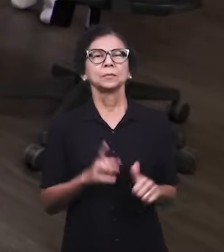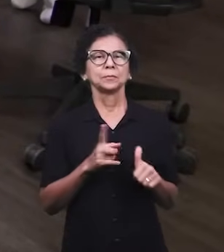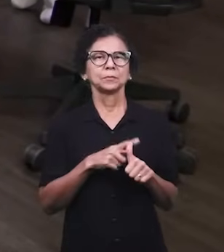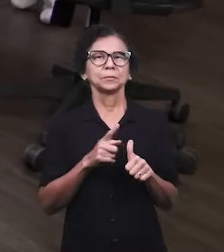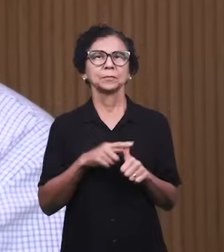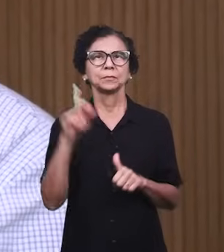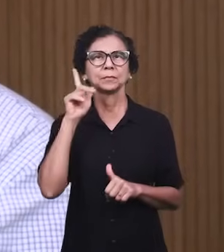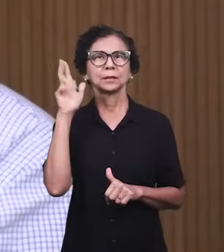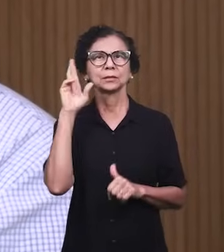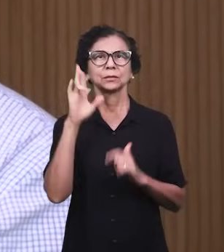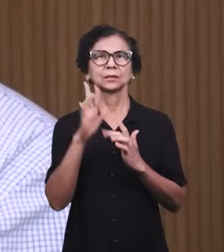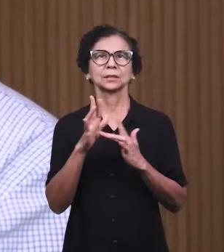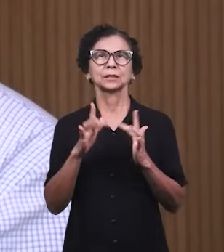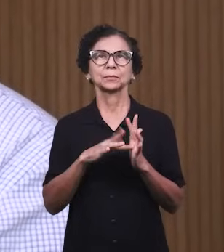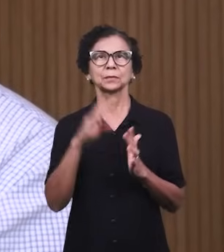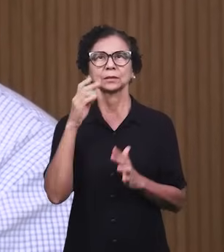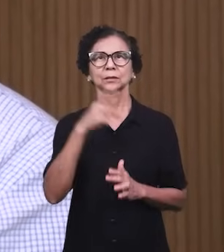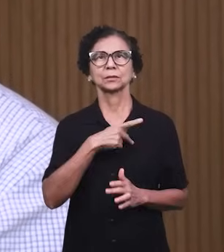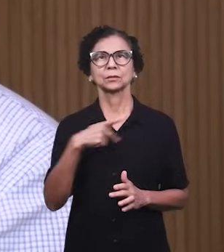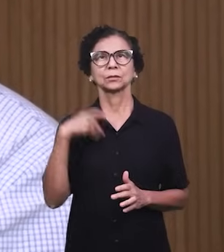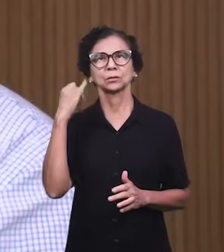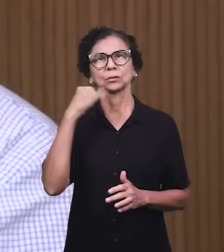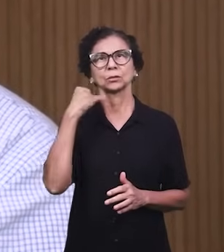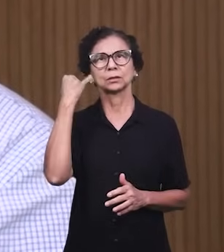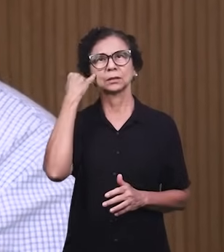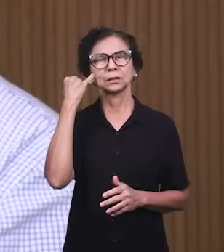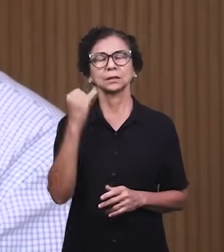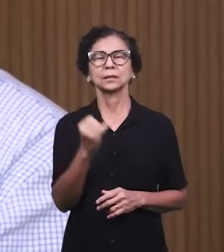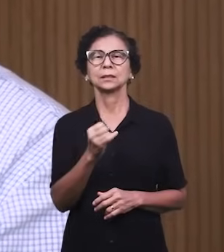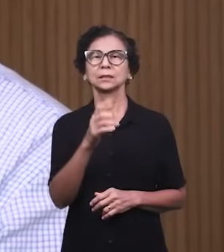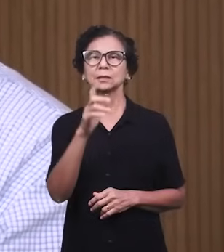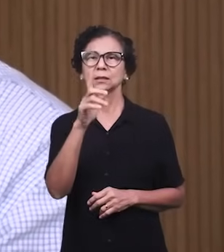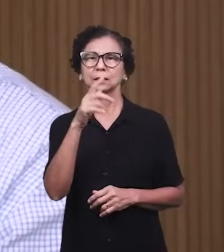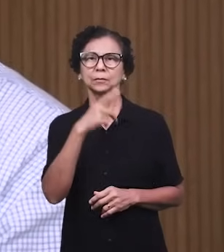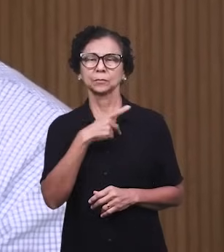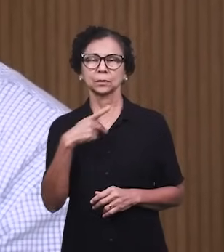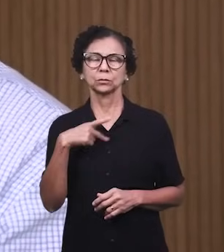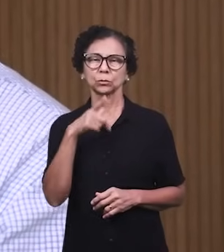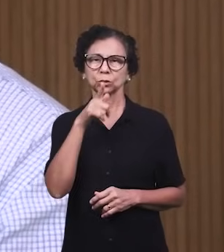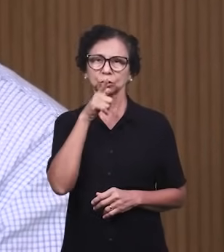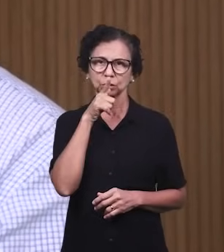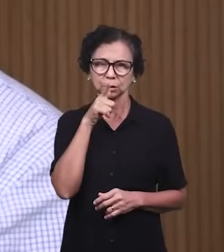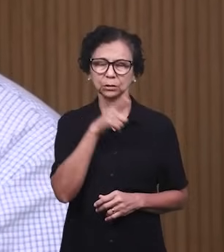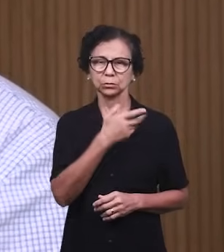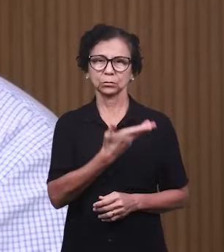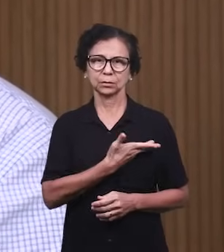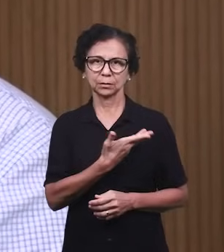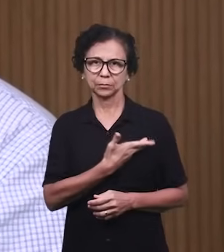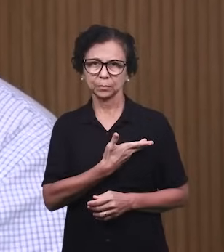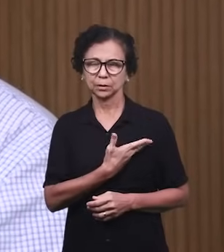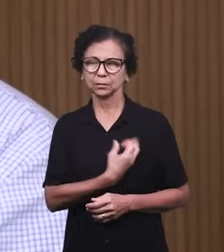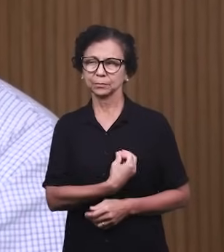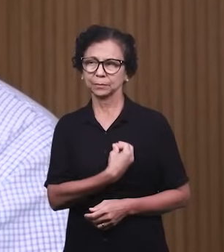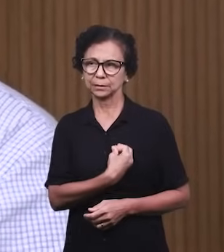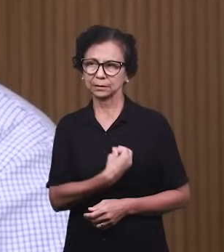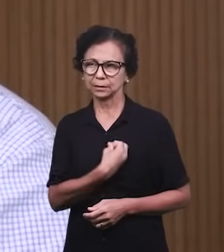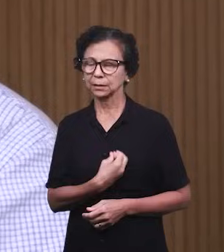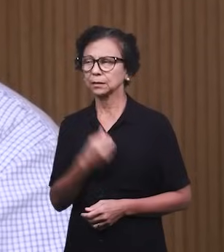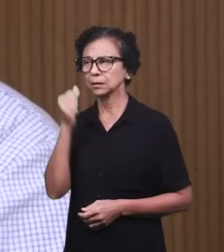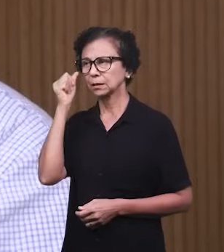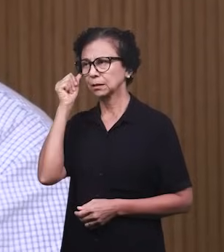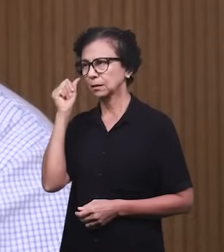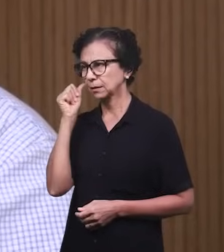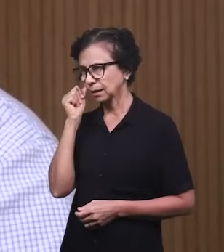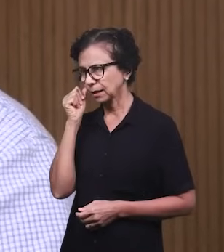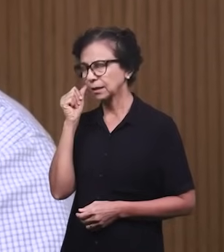Primeiramente, a paz do Senhor, pastor Josias, pastor Gilson, aos meus colegas aqui, a paz do Senhor Jesus, a